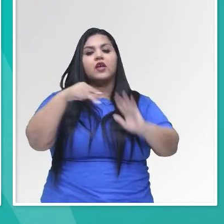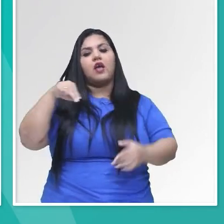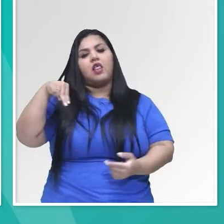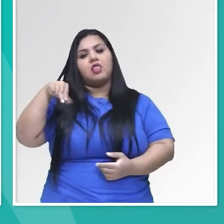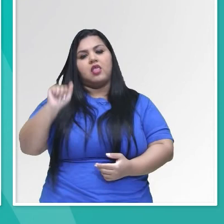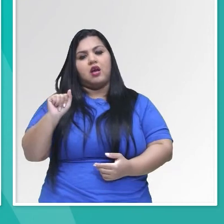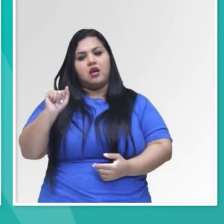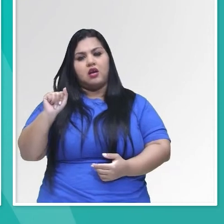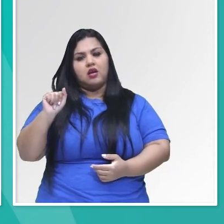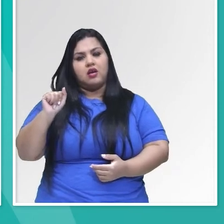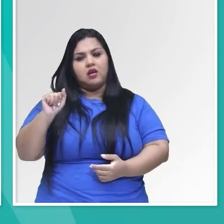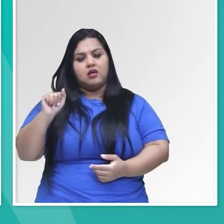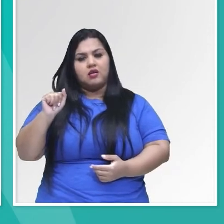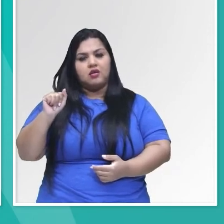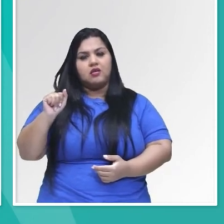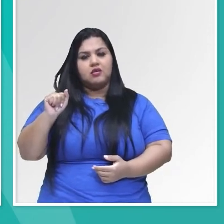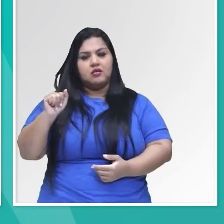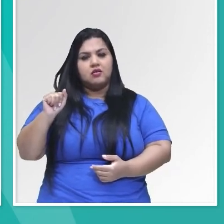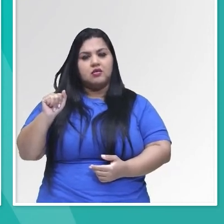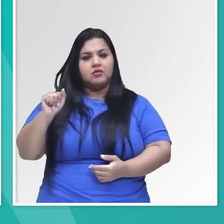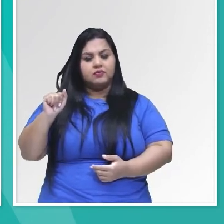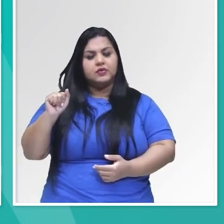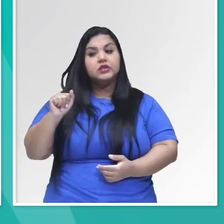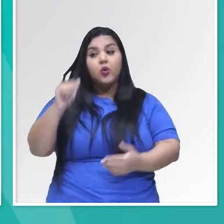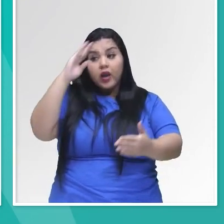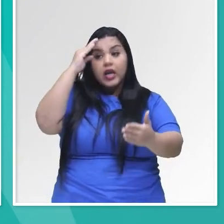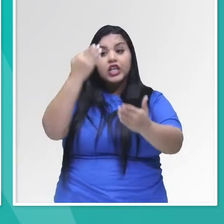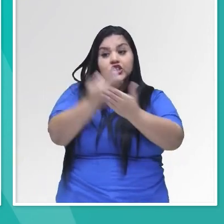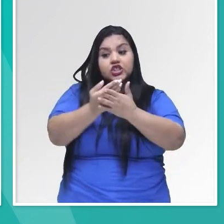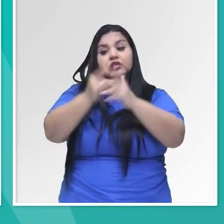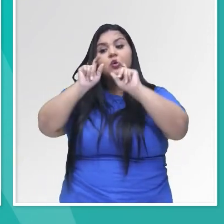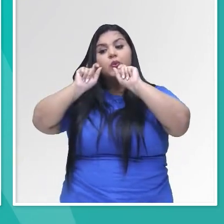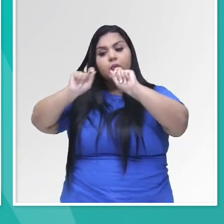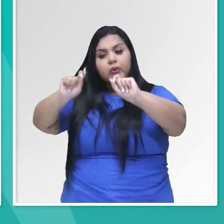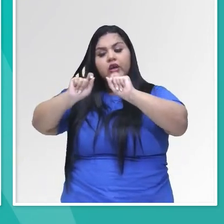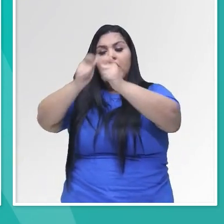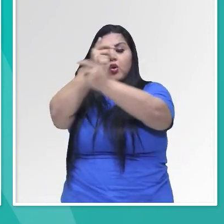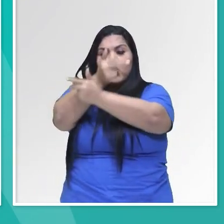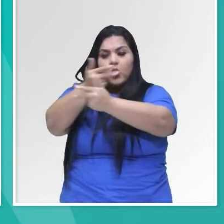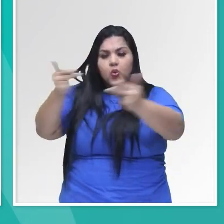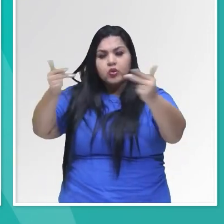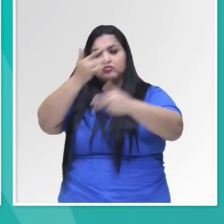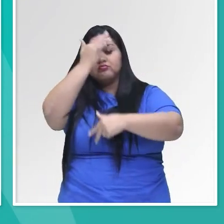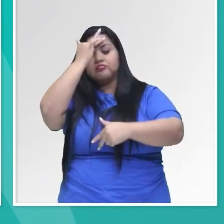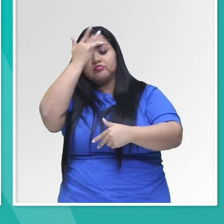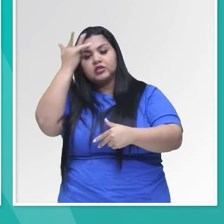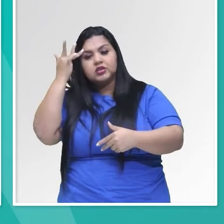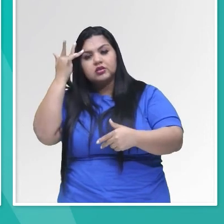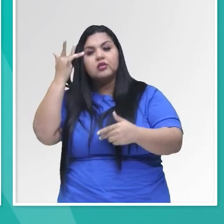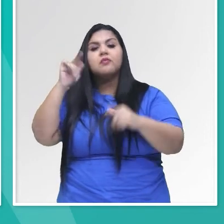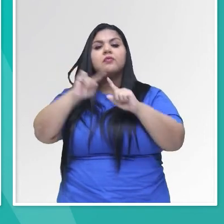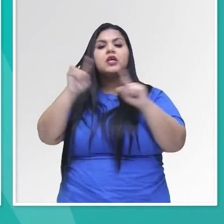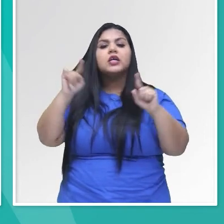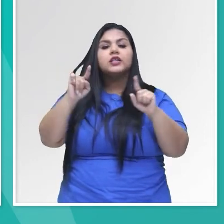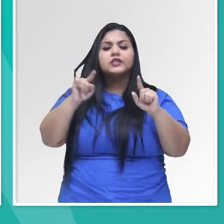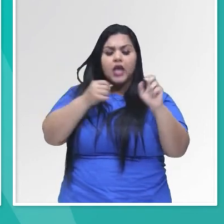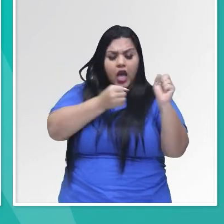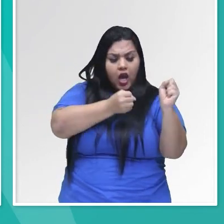em algo, crer em alguém, crer em alguma coisa. Agora observa o seguinte. Ajudam a varrer o